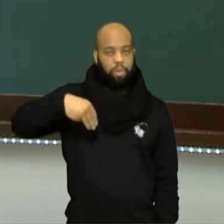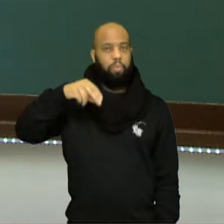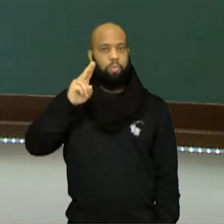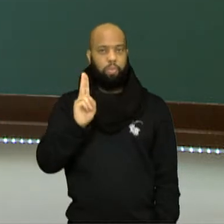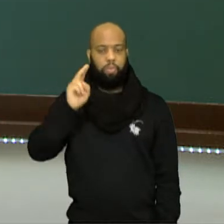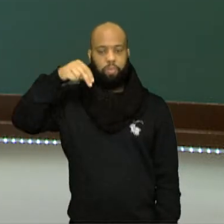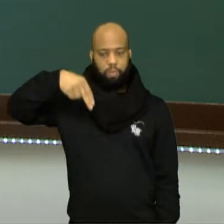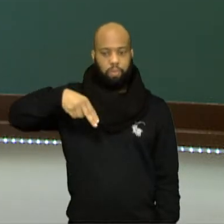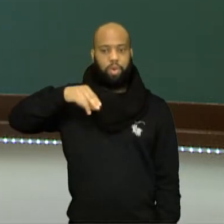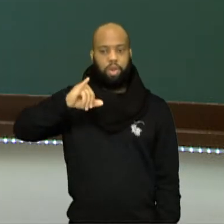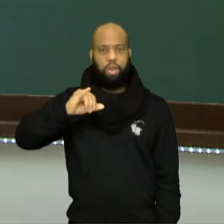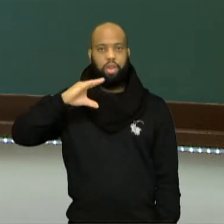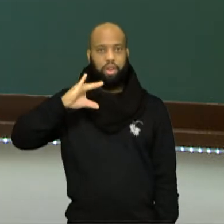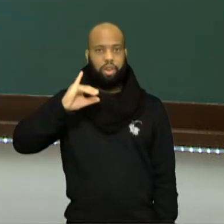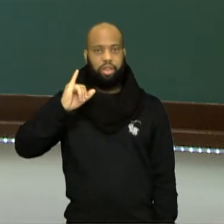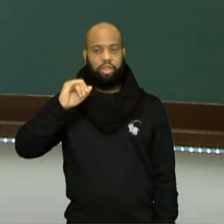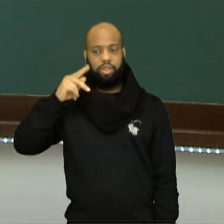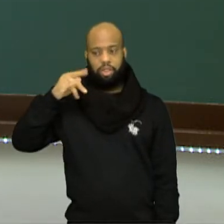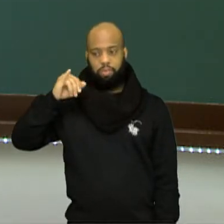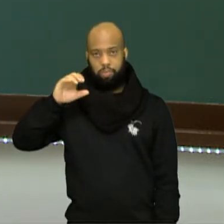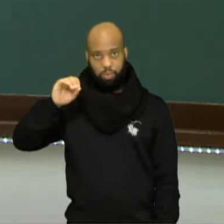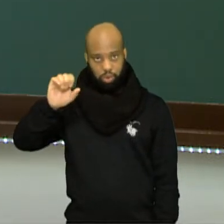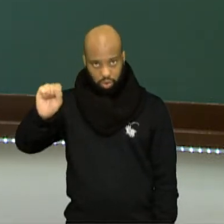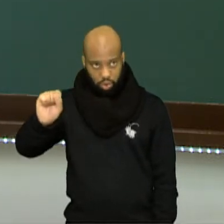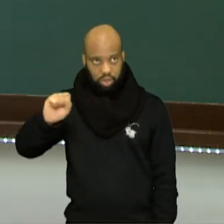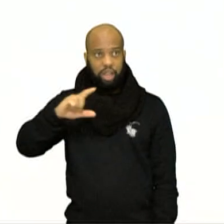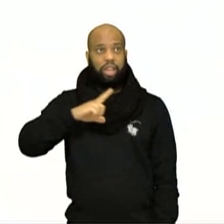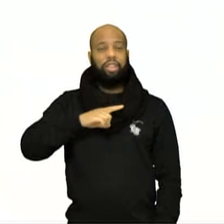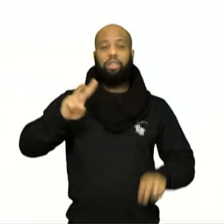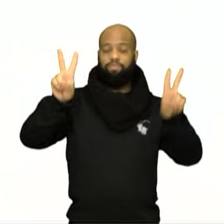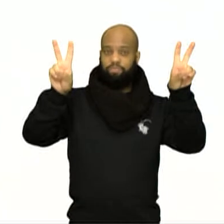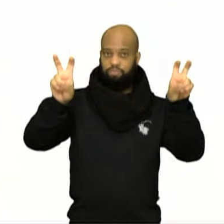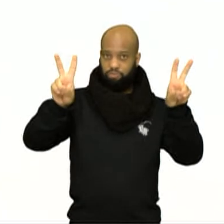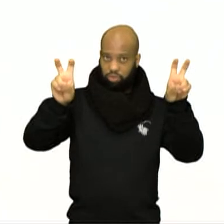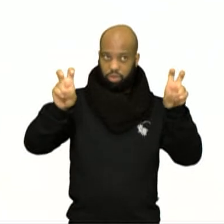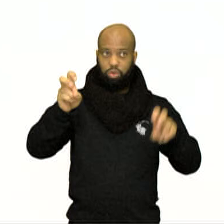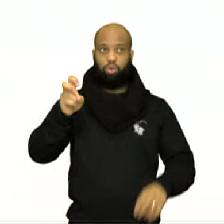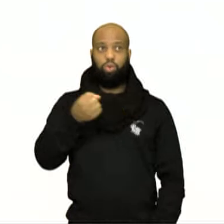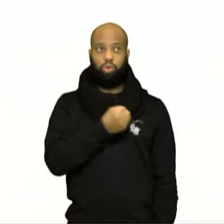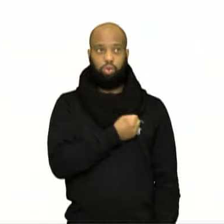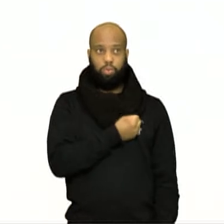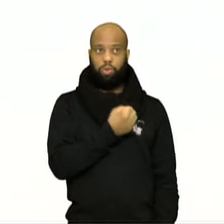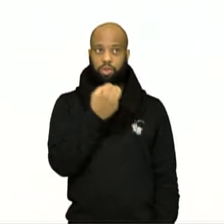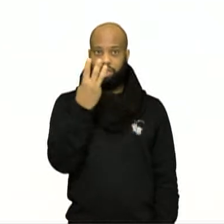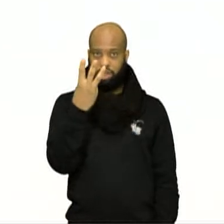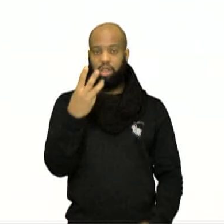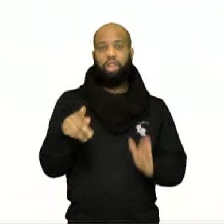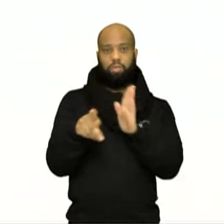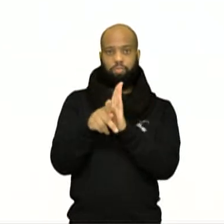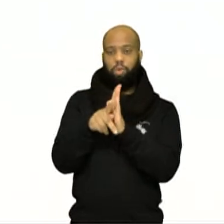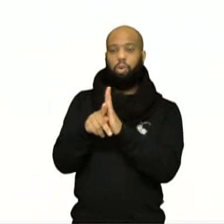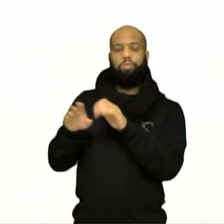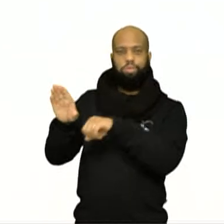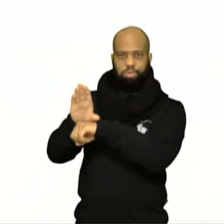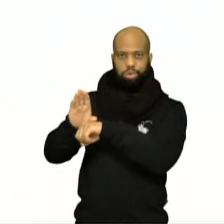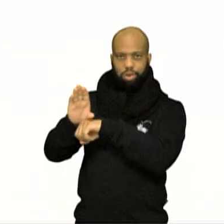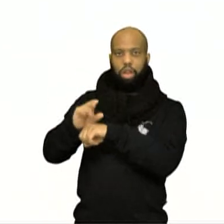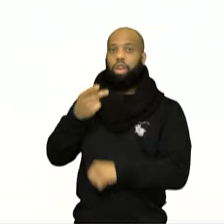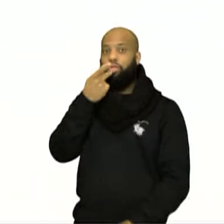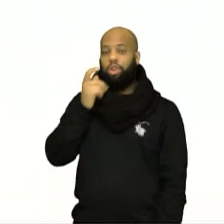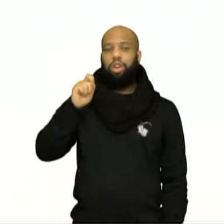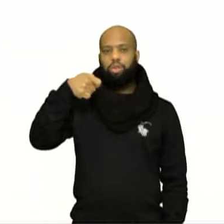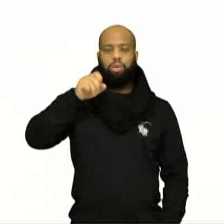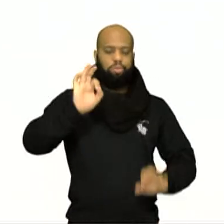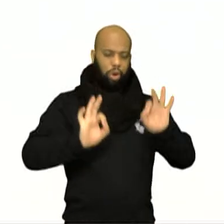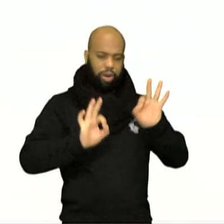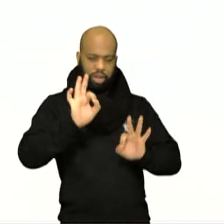municípios. Então, lá no título 3 da Constituição, nós temos um texto tratando sobre a organização do Estado,